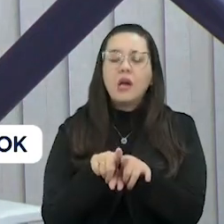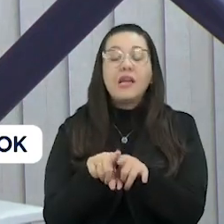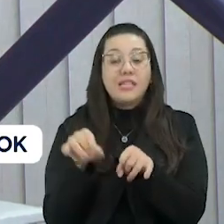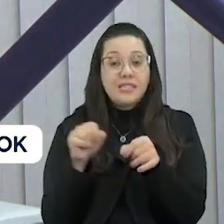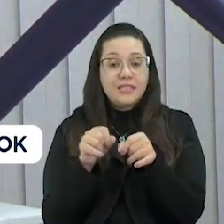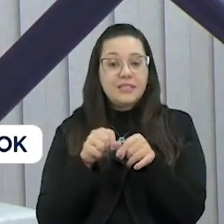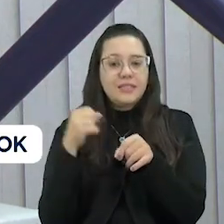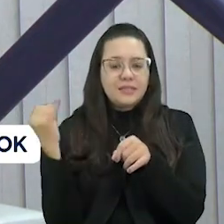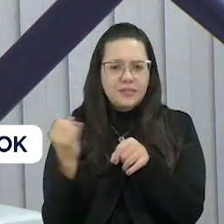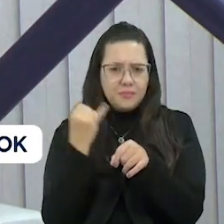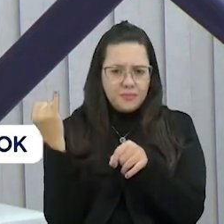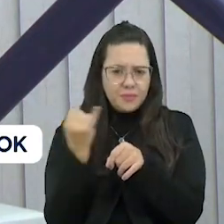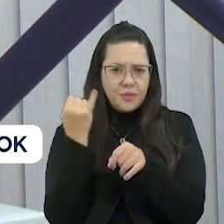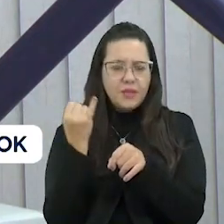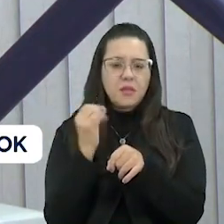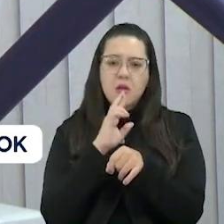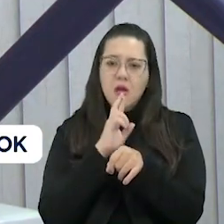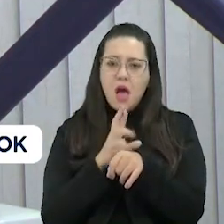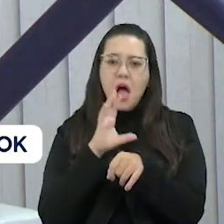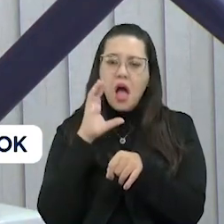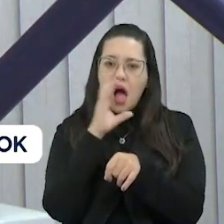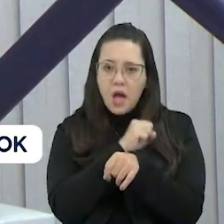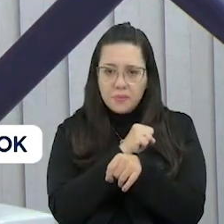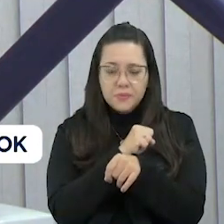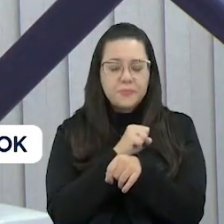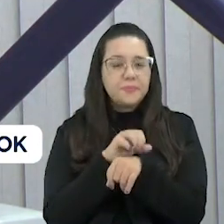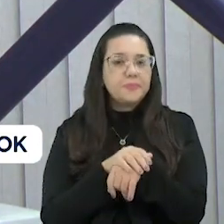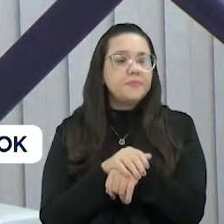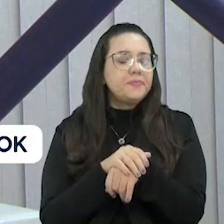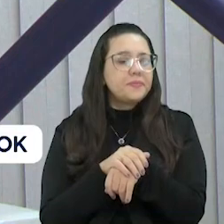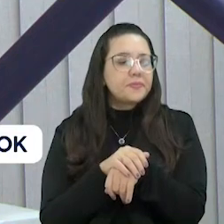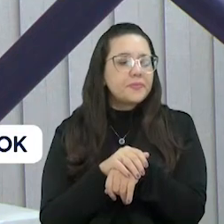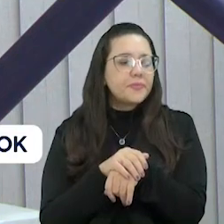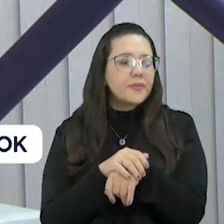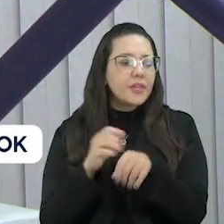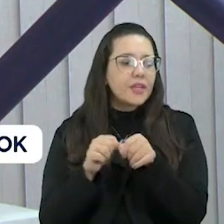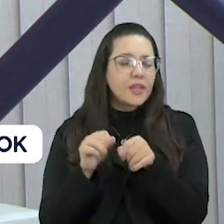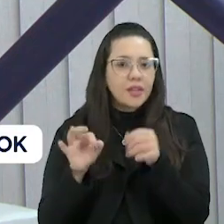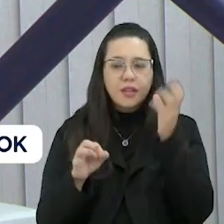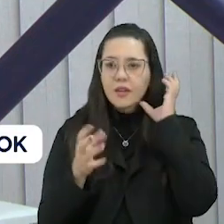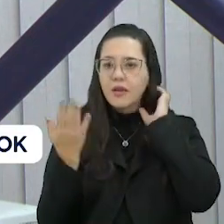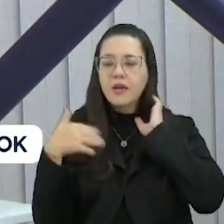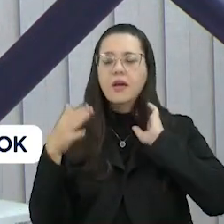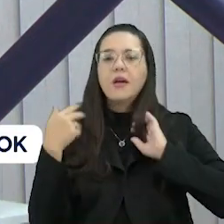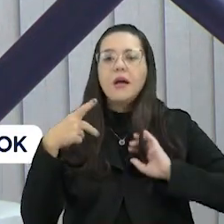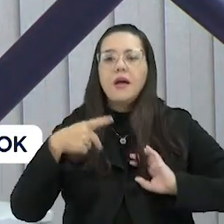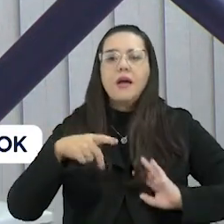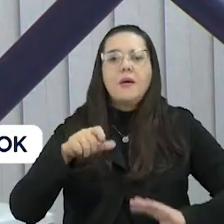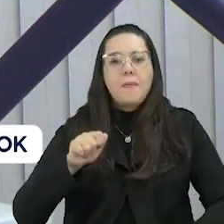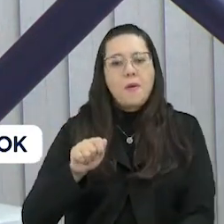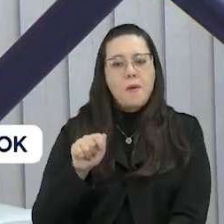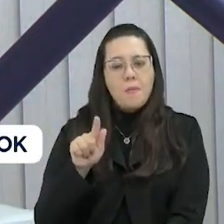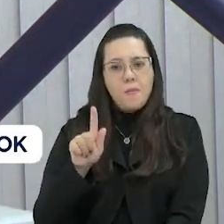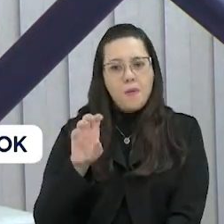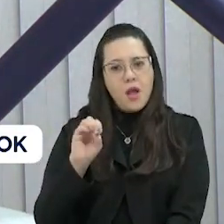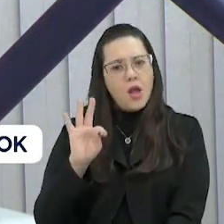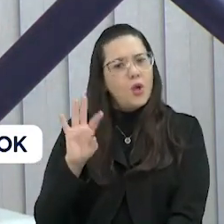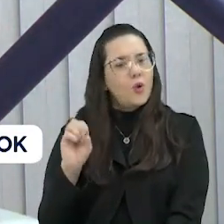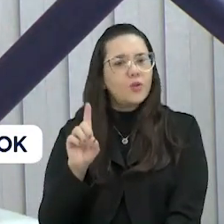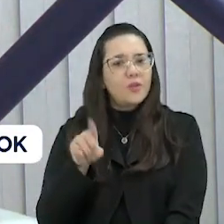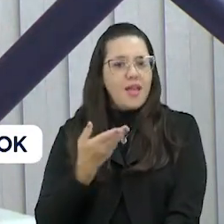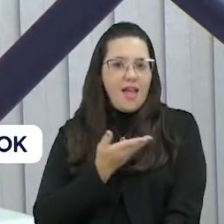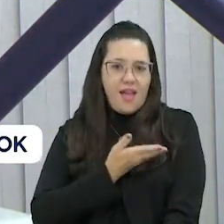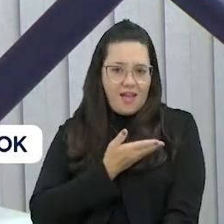então nós temos uma resposta cada vez mais rápida. O comandante anterior, o capitão Pagotto, que é um excelente profissional, né, um grande amigo, ele